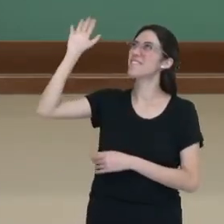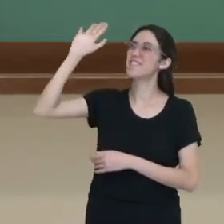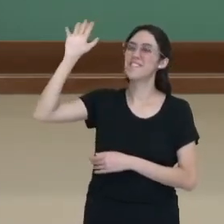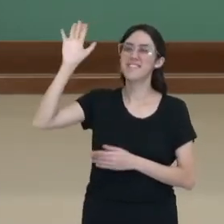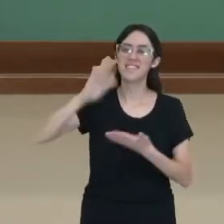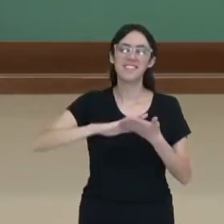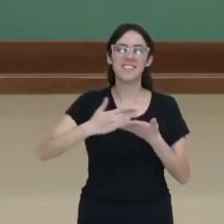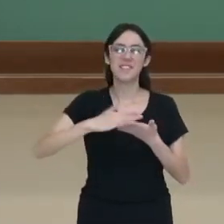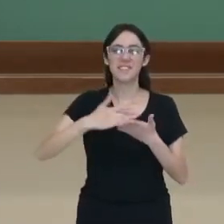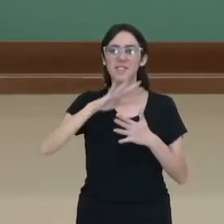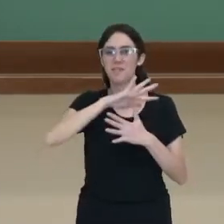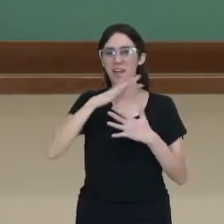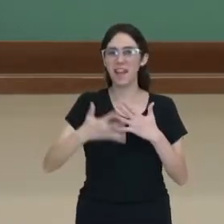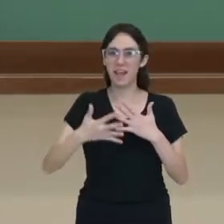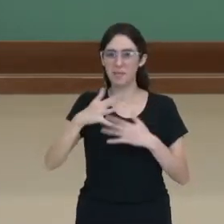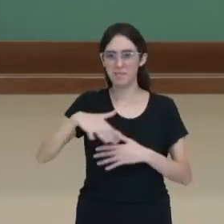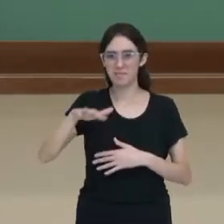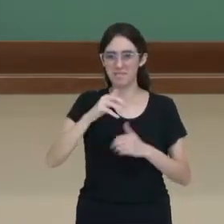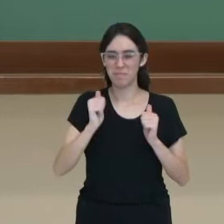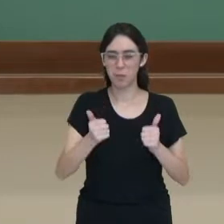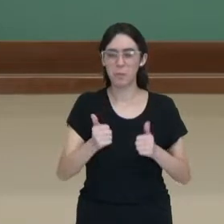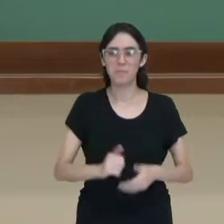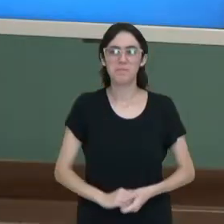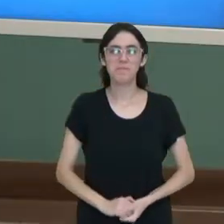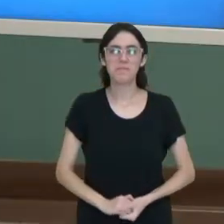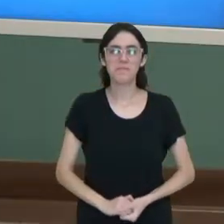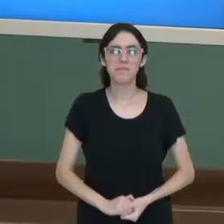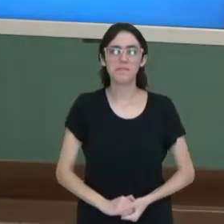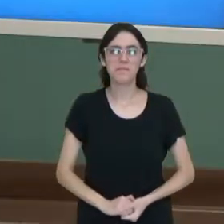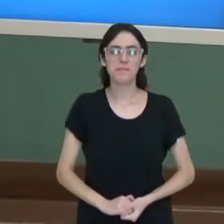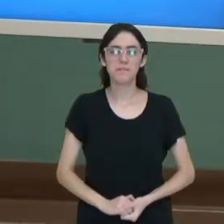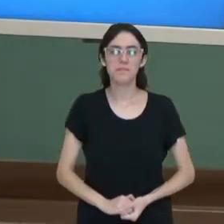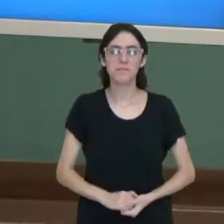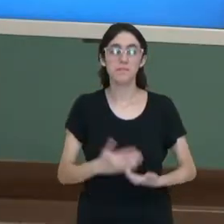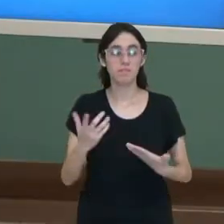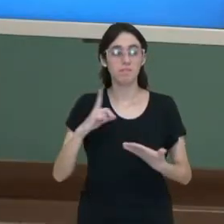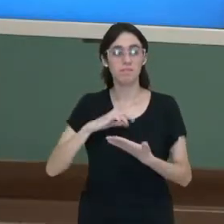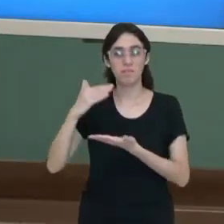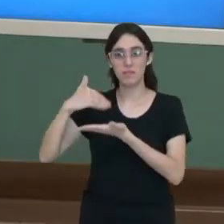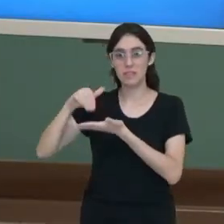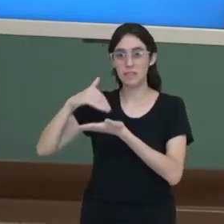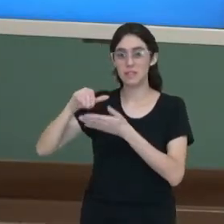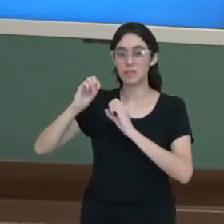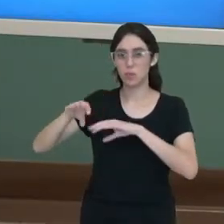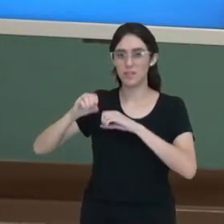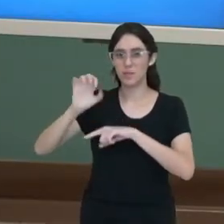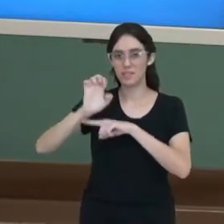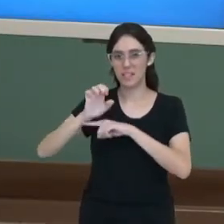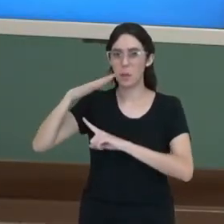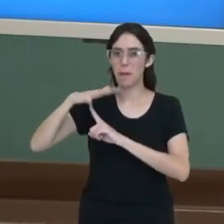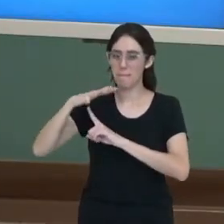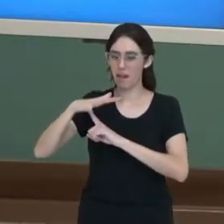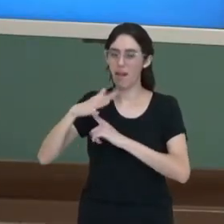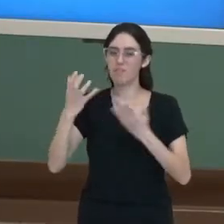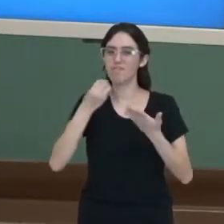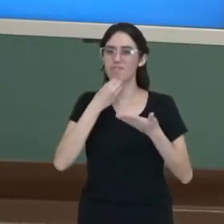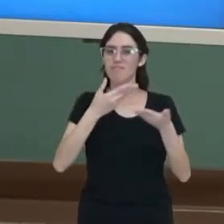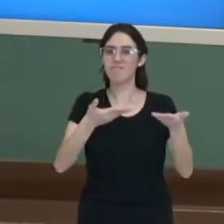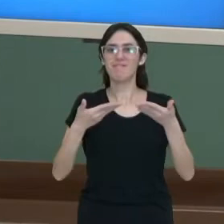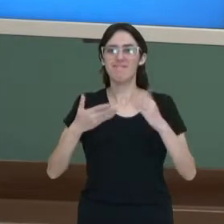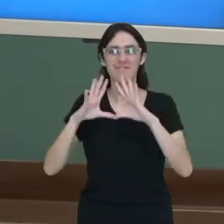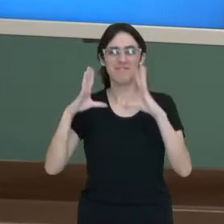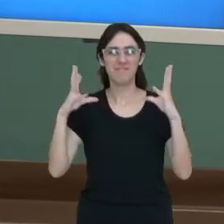a interpretação de Libras desta aula. Em nome da Secretaria da Educação do Estado do Paraná, sejam todos bem-vindos para esta